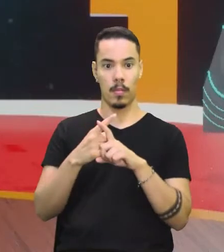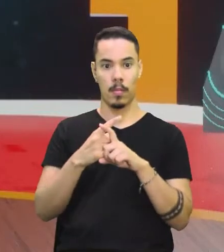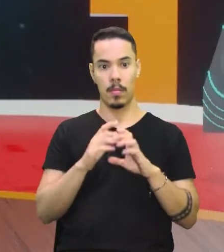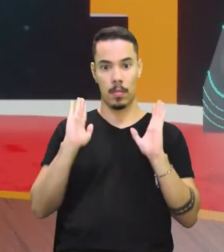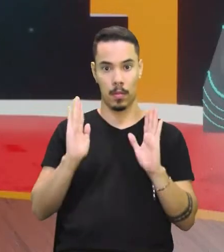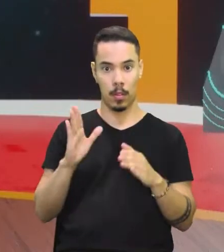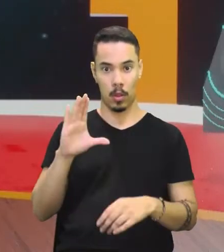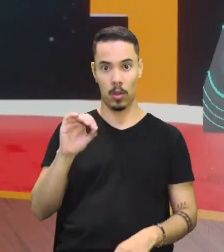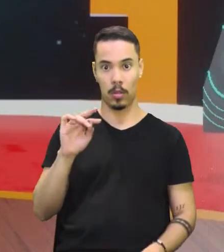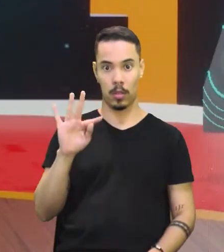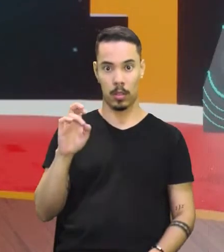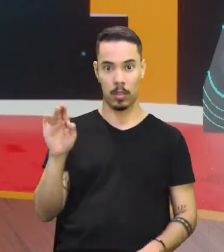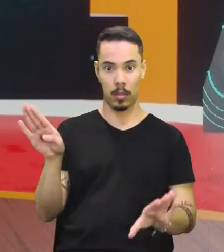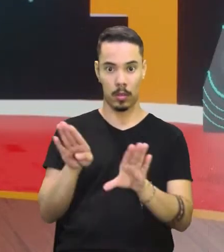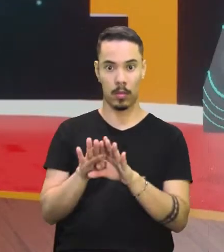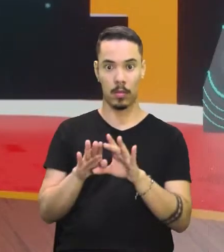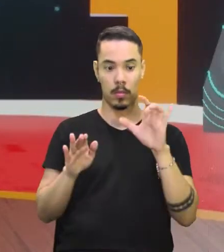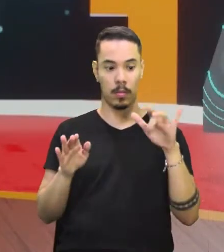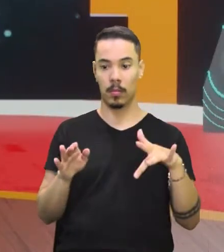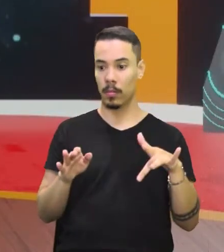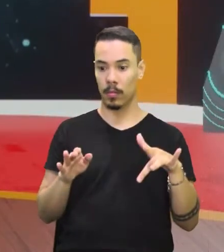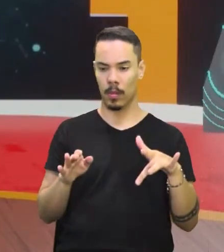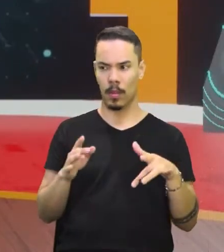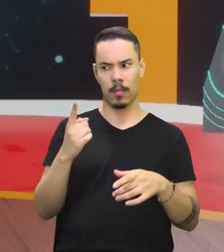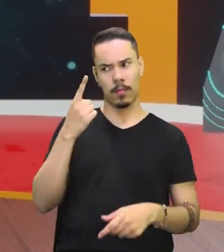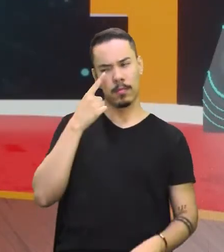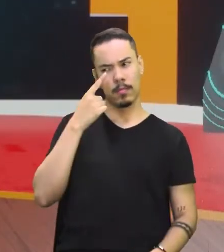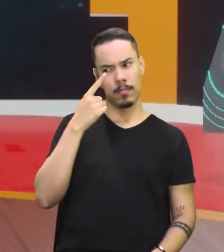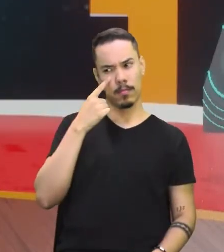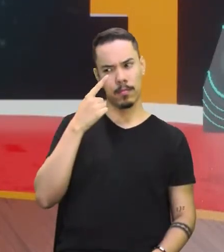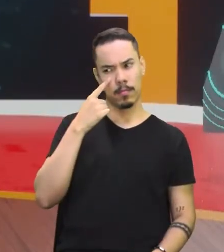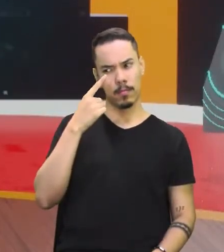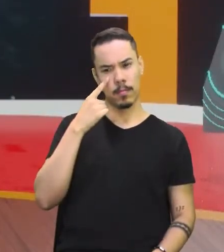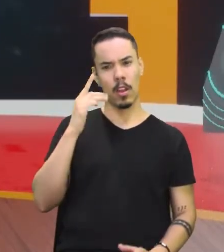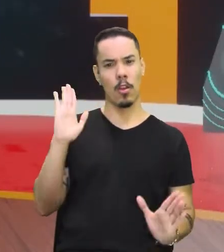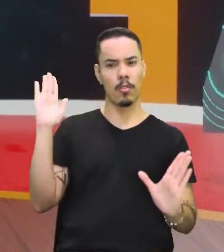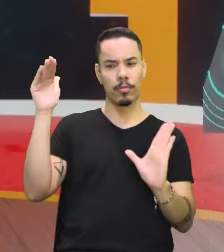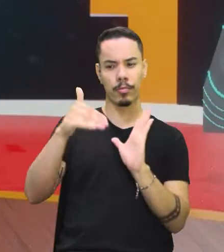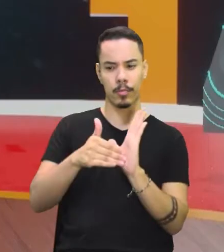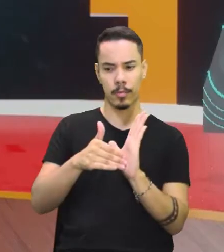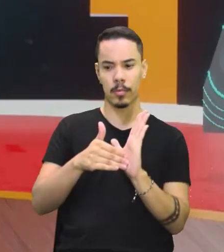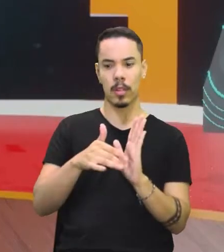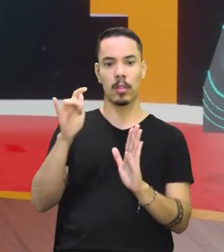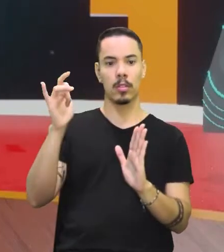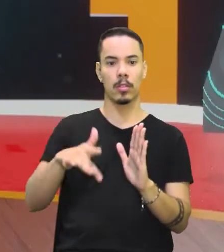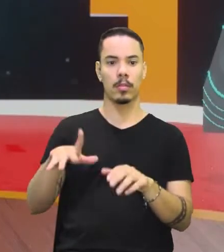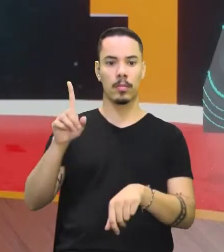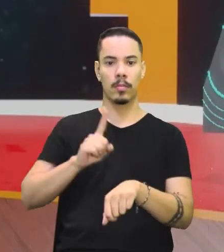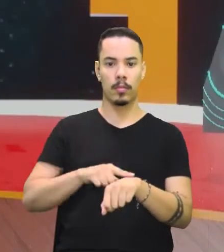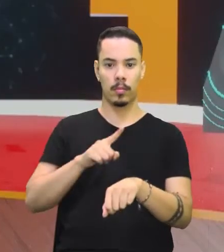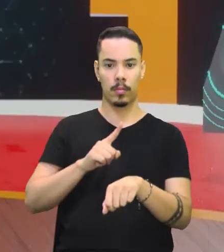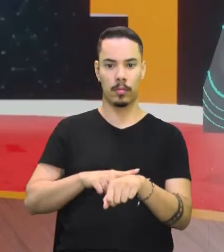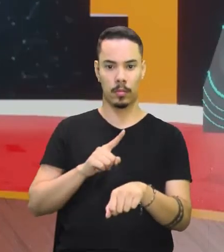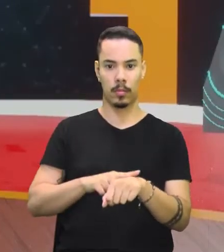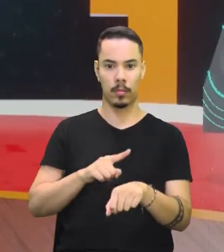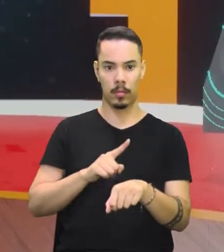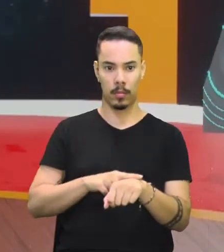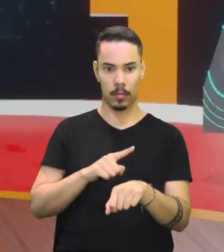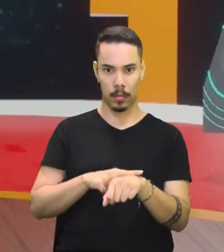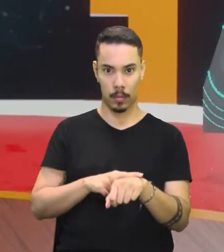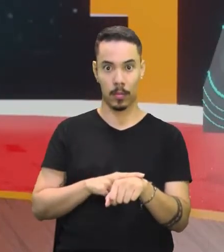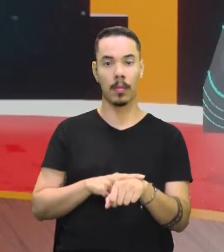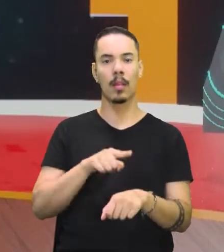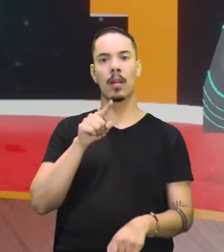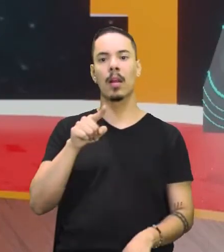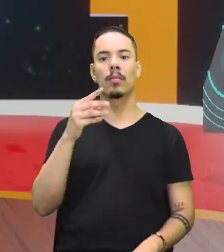os restos. Você guarda essa questão para o final, vai sobrar muito tempo no final, né? Sobra um tempinho ali, e você